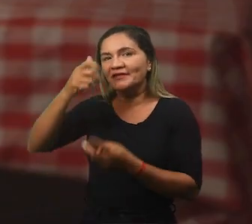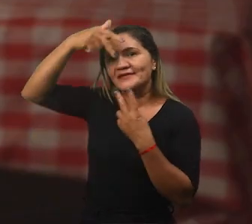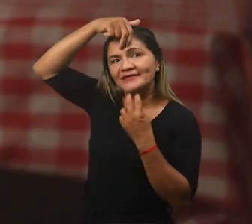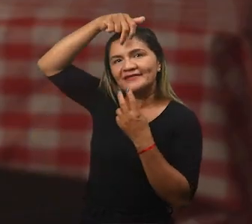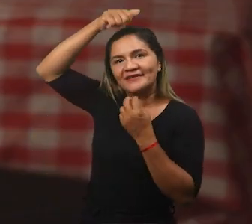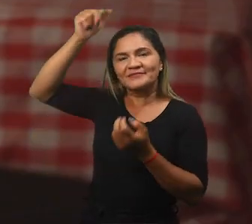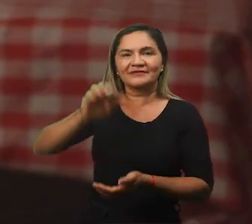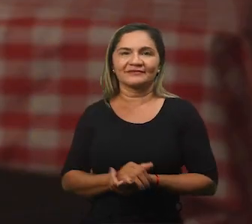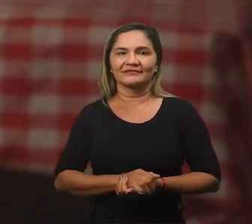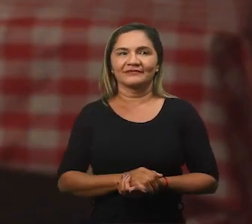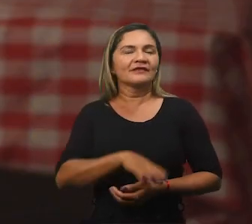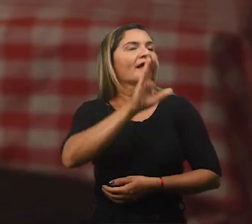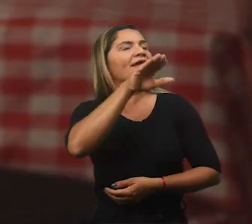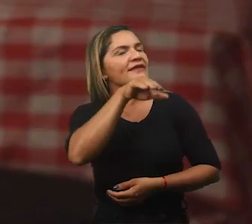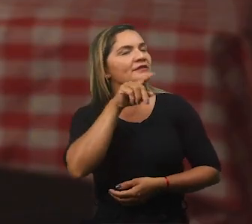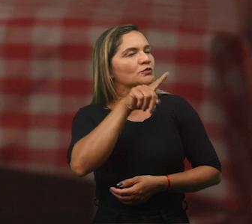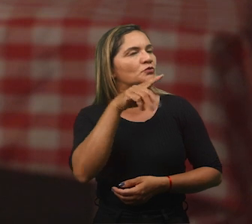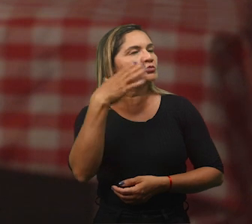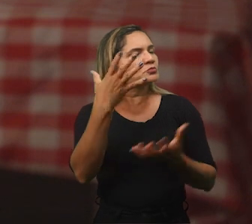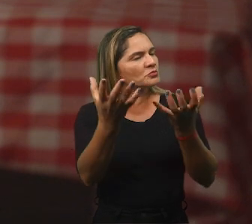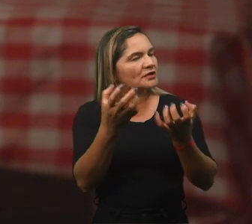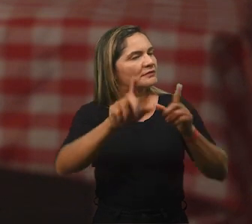Ei, Pete, você ainda não pensou em trabalhar, não?